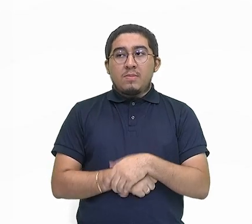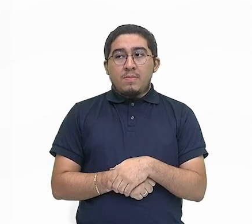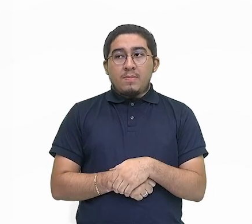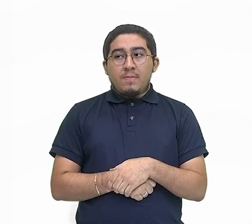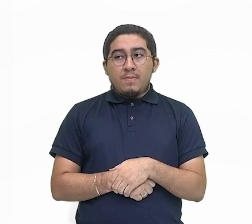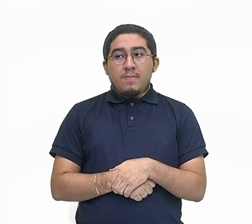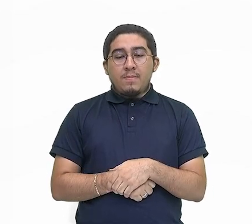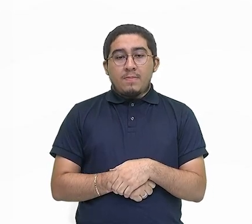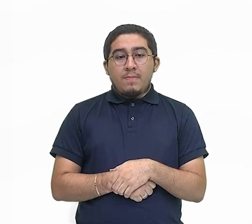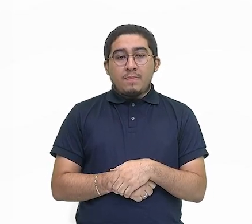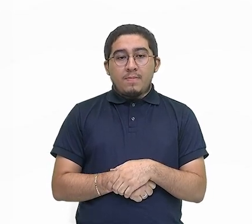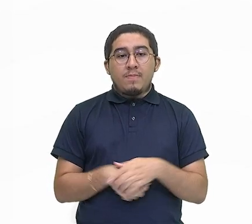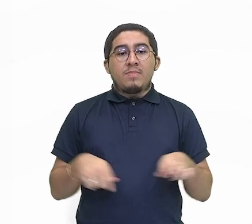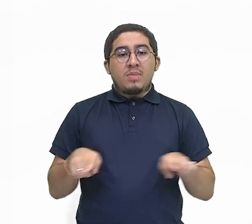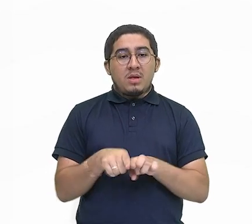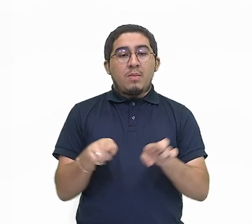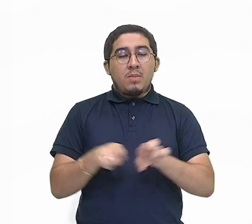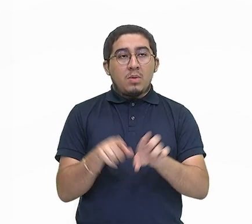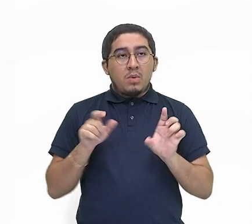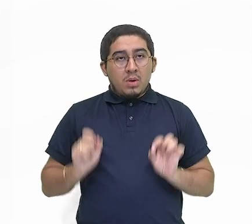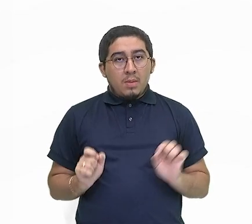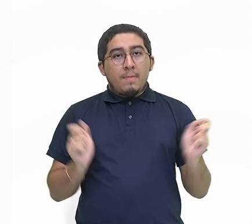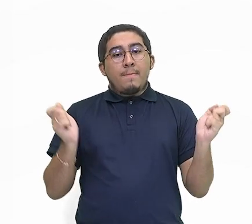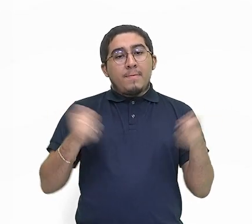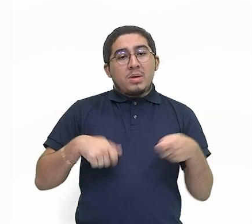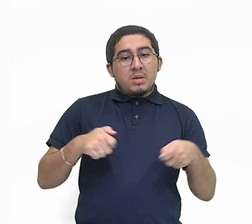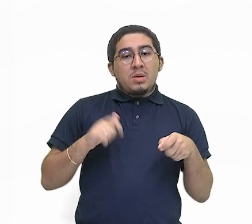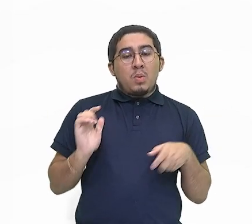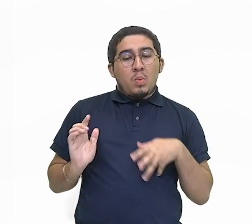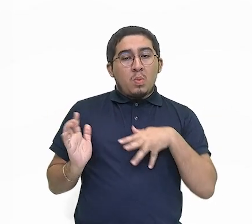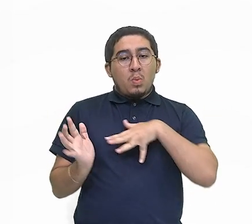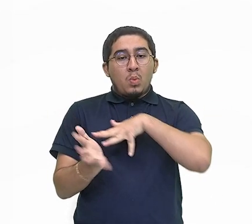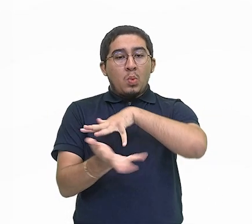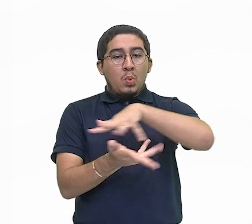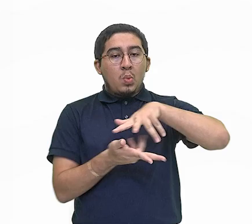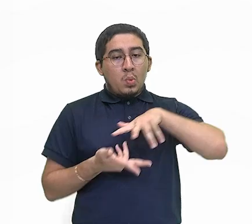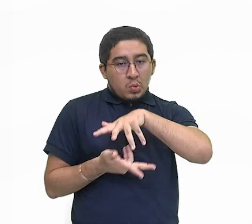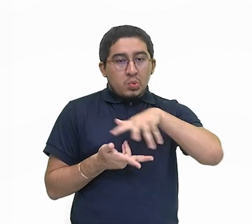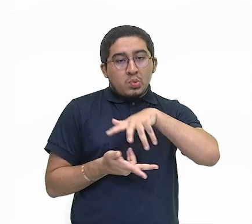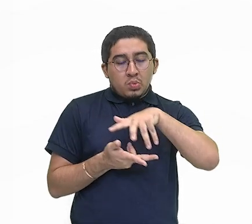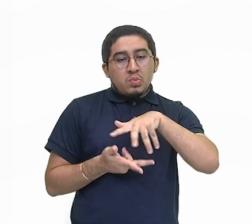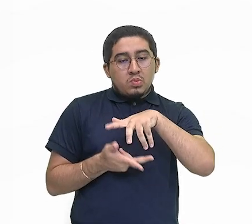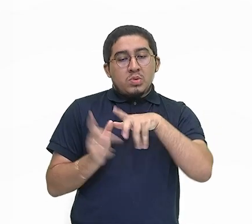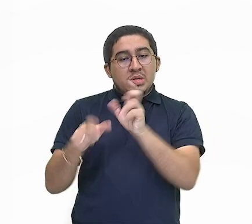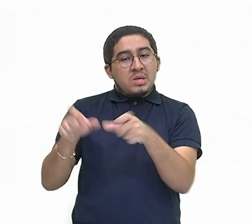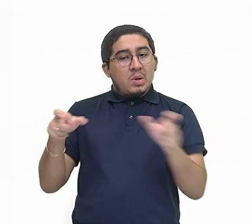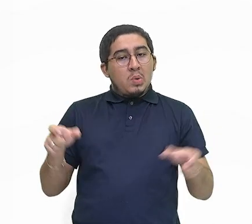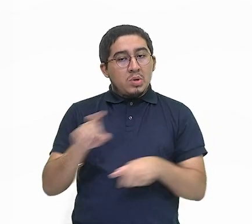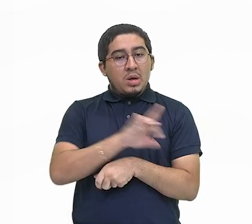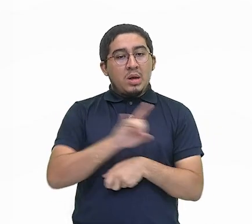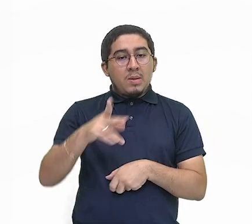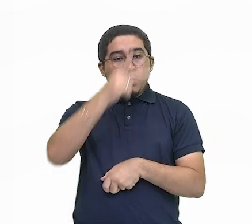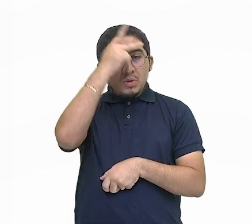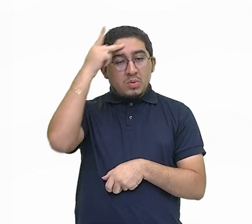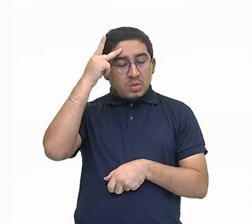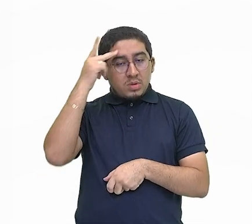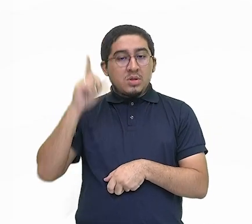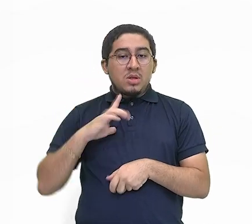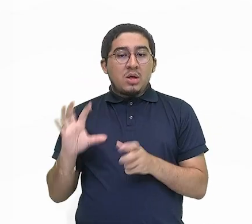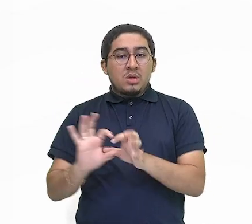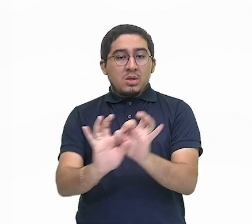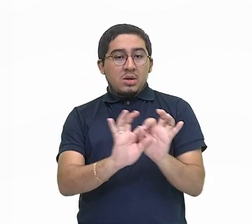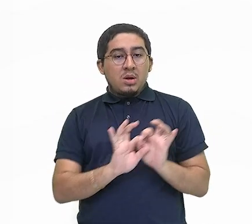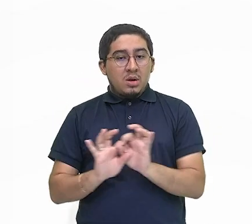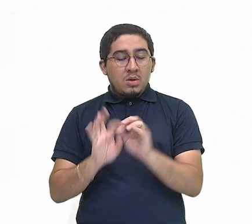mecanismos de socialização permitem que o mundo interior, né, de cada pessoa seja moldado pelo